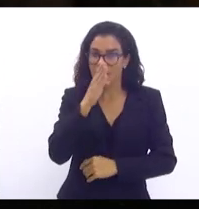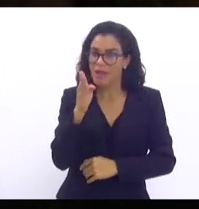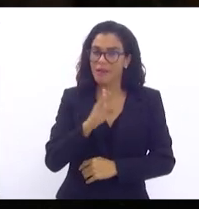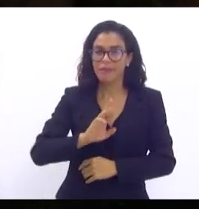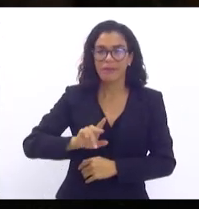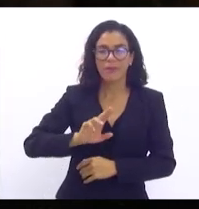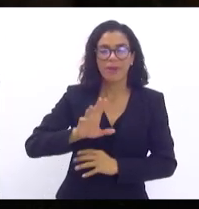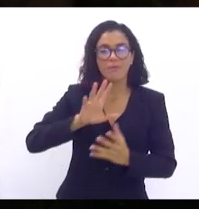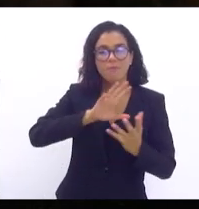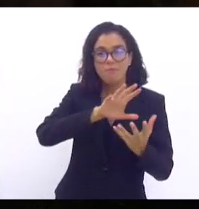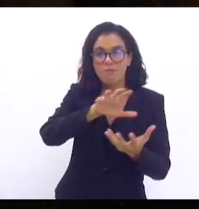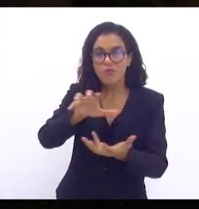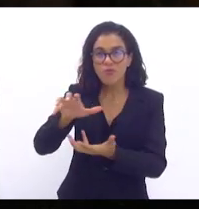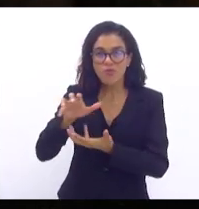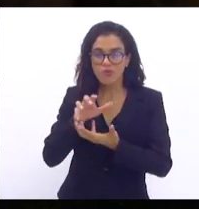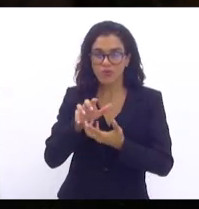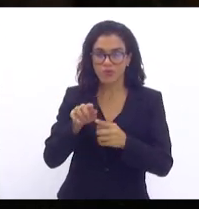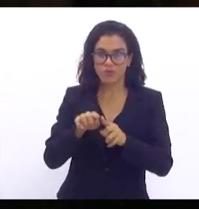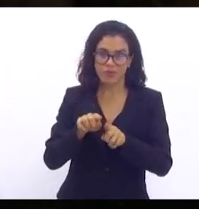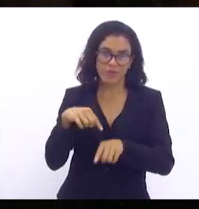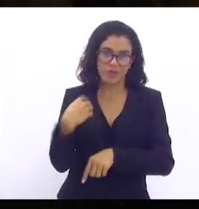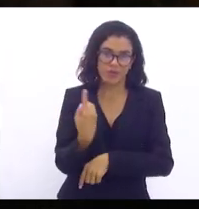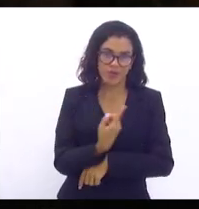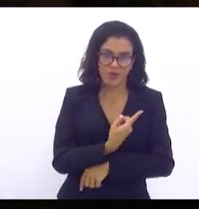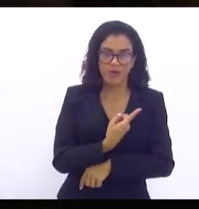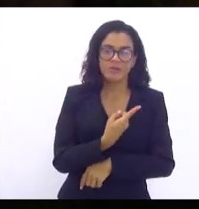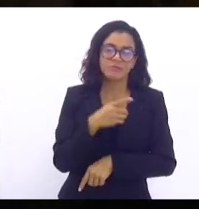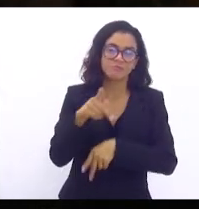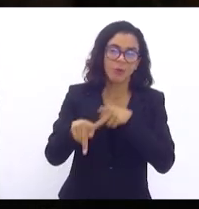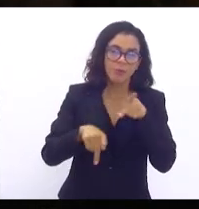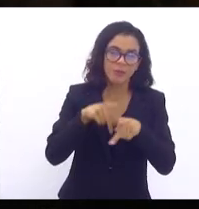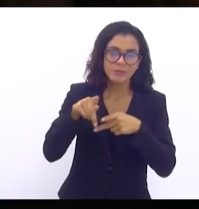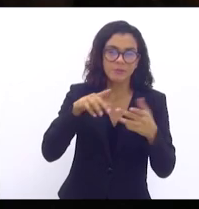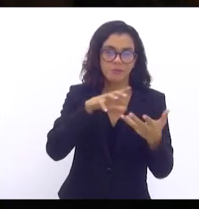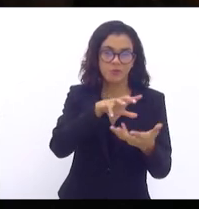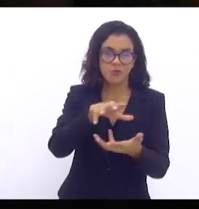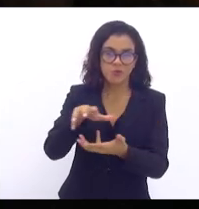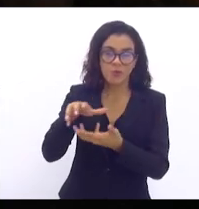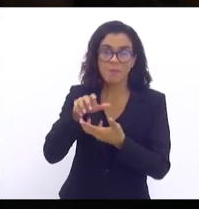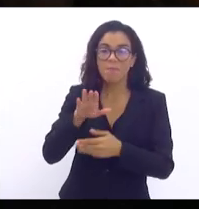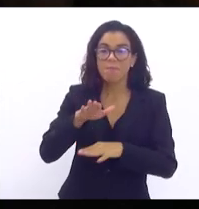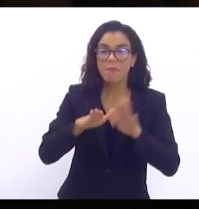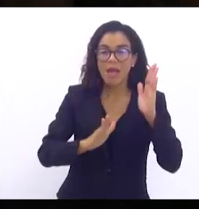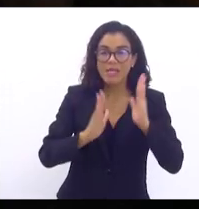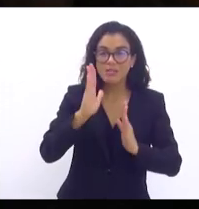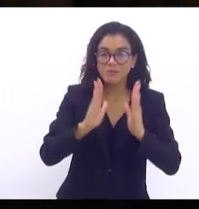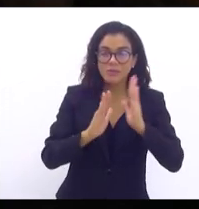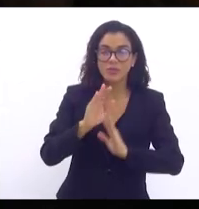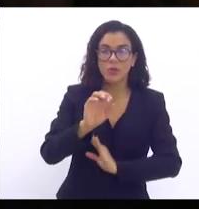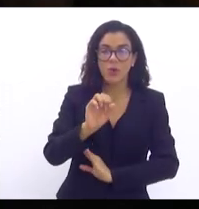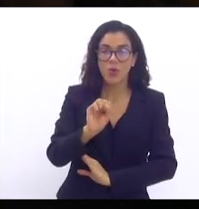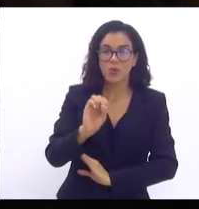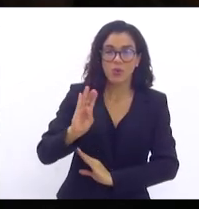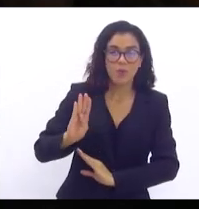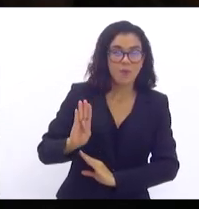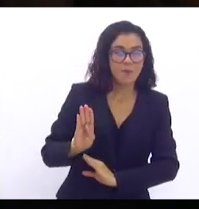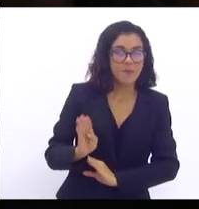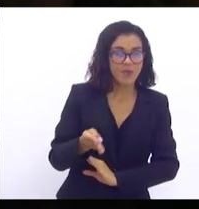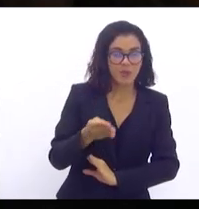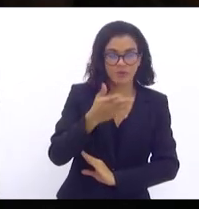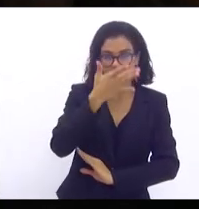E a nossa civilização, que já conta com quase 8 bilhões de pessoas no planeta,